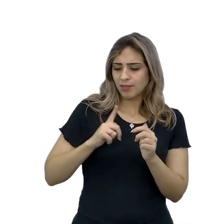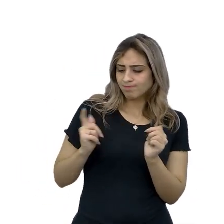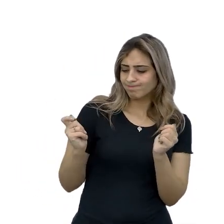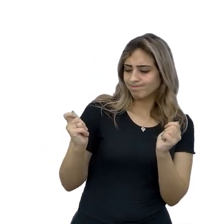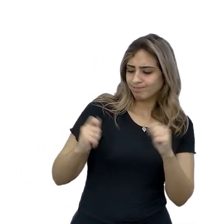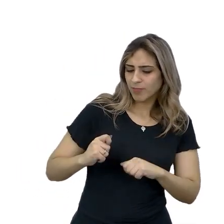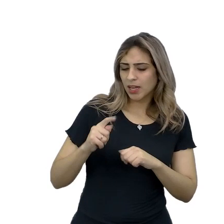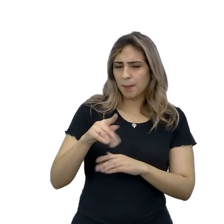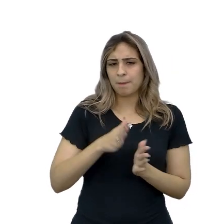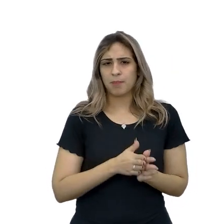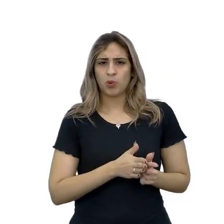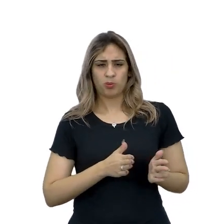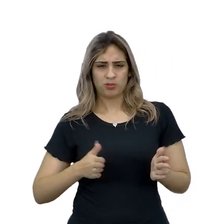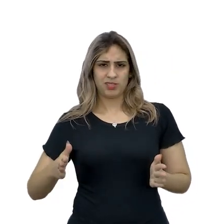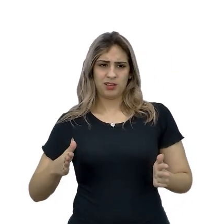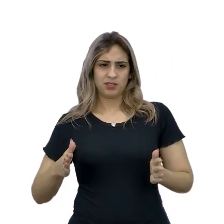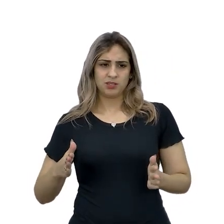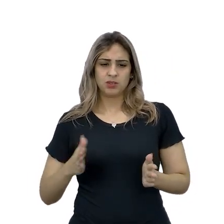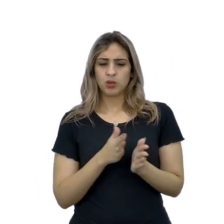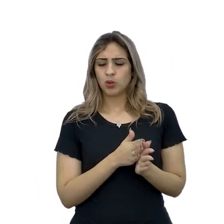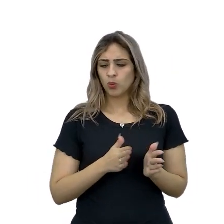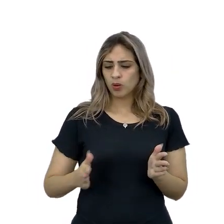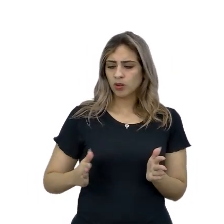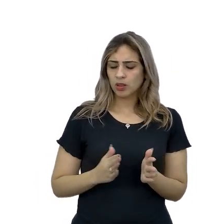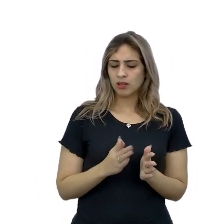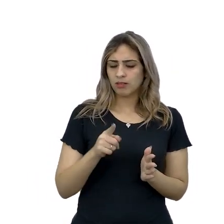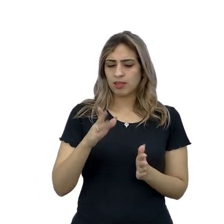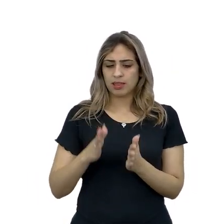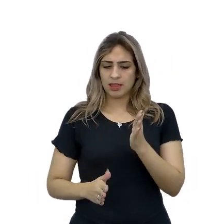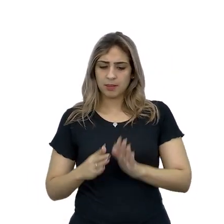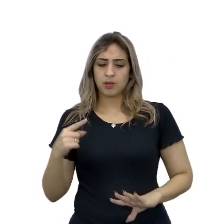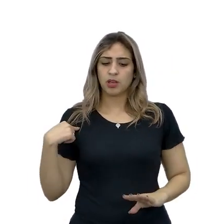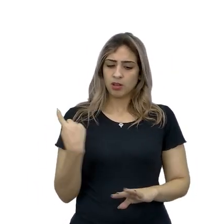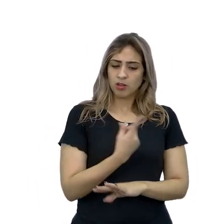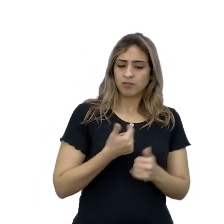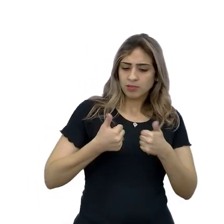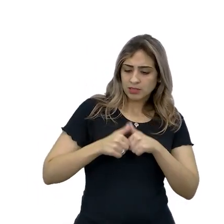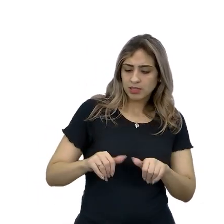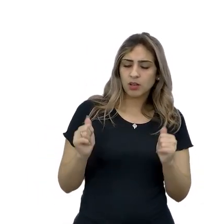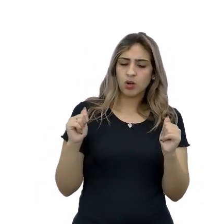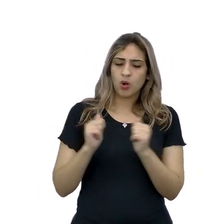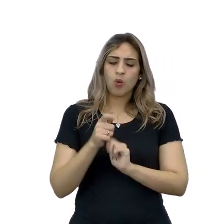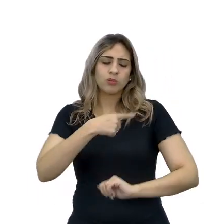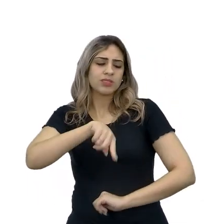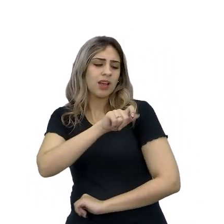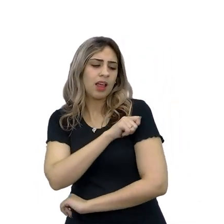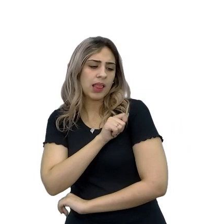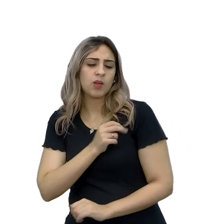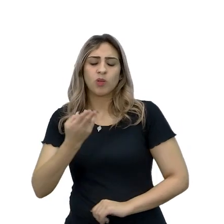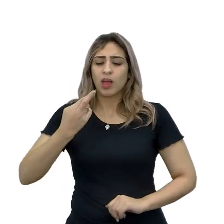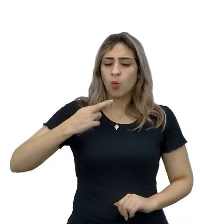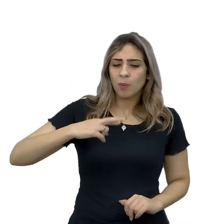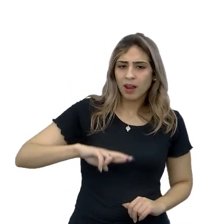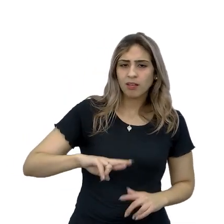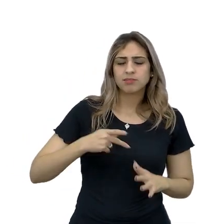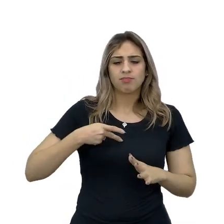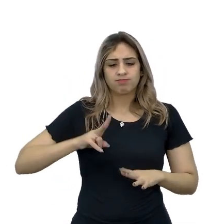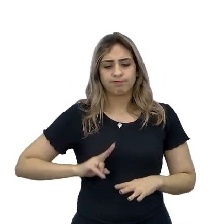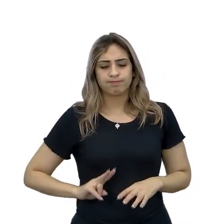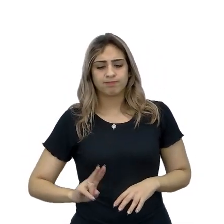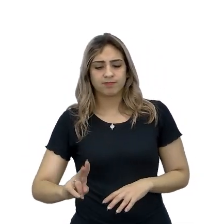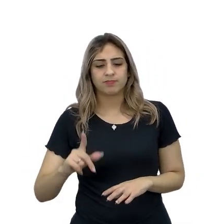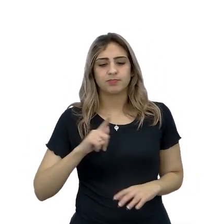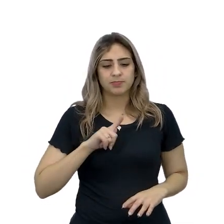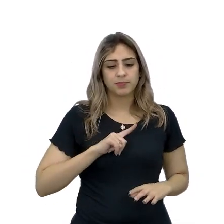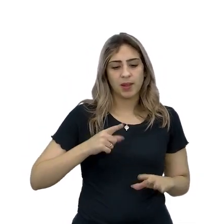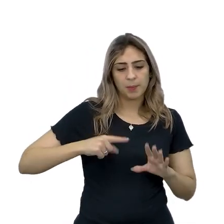potencializar esse processo durante esse período que vamos estar com os alunos em recuperação, né,